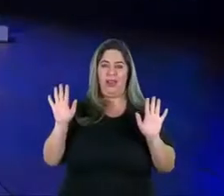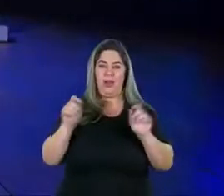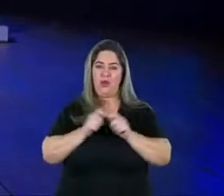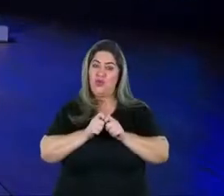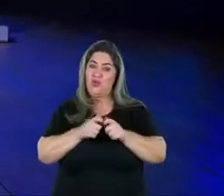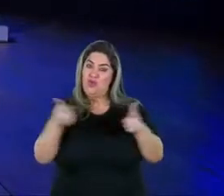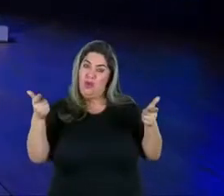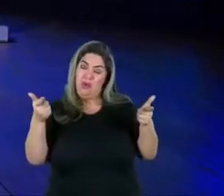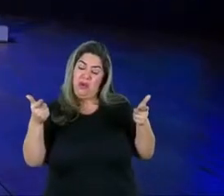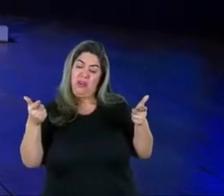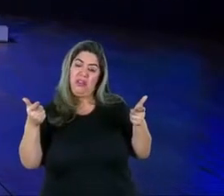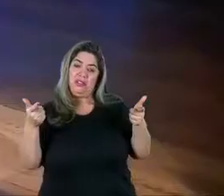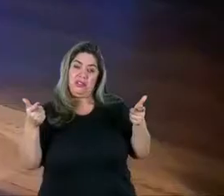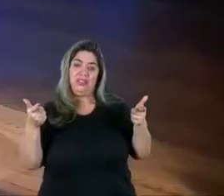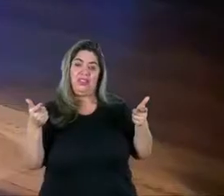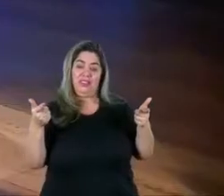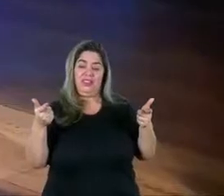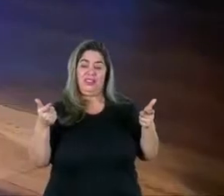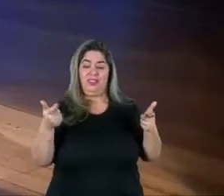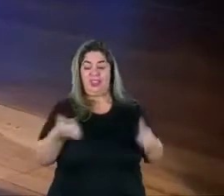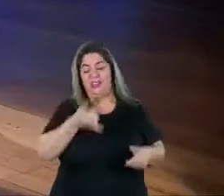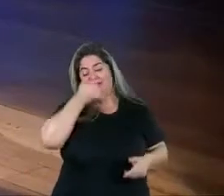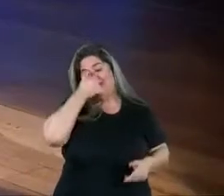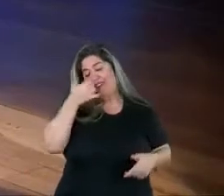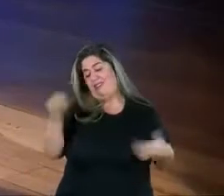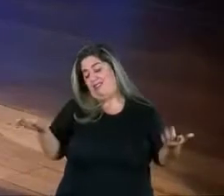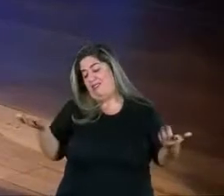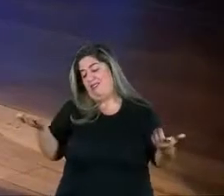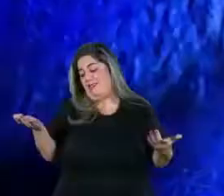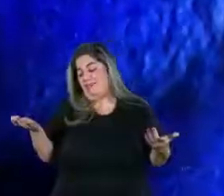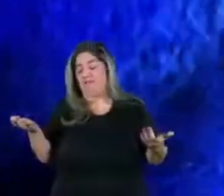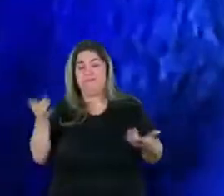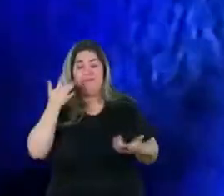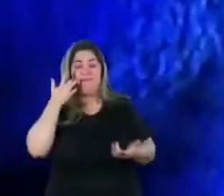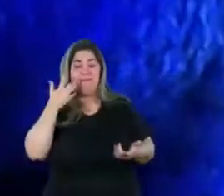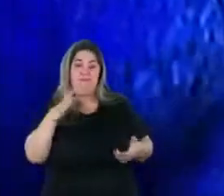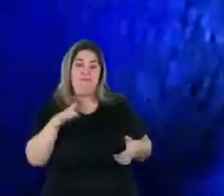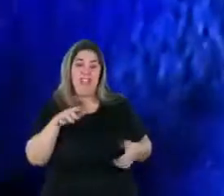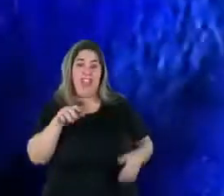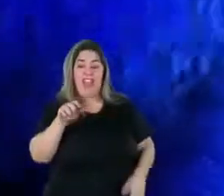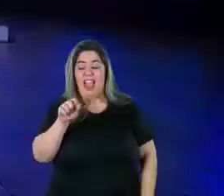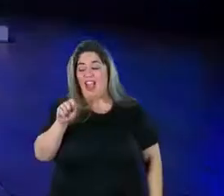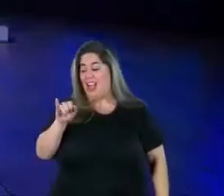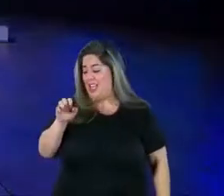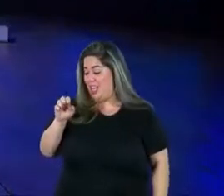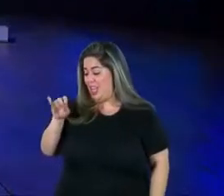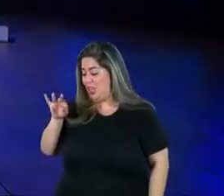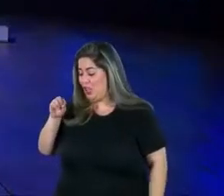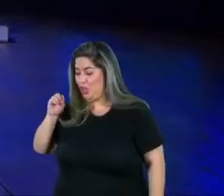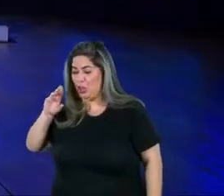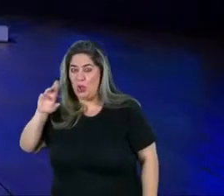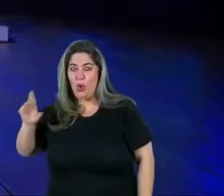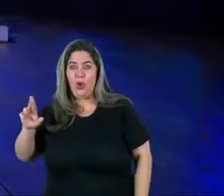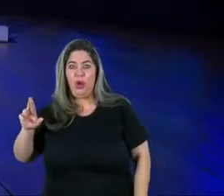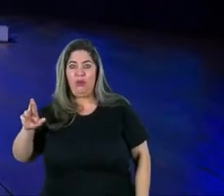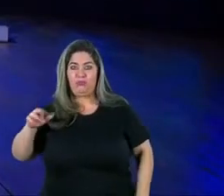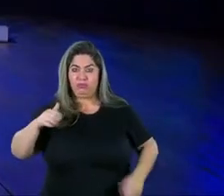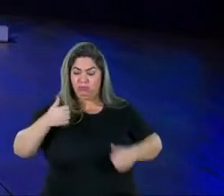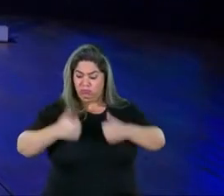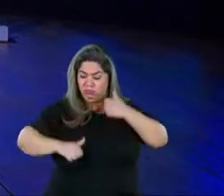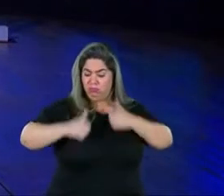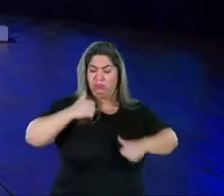sorte e incerteza. Aleator significa jogador de